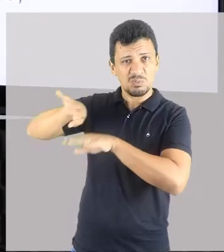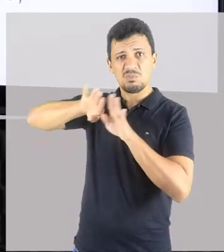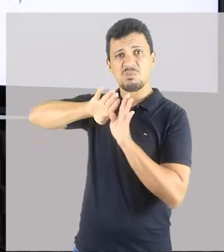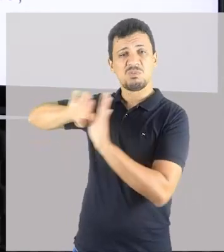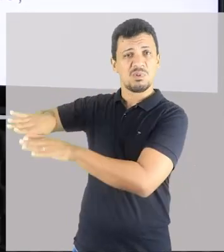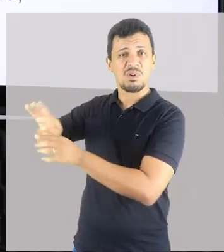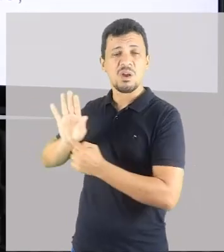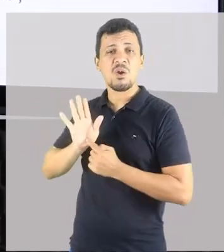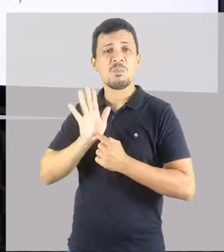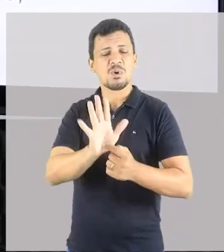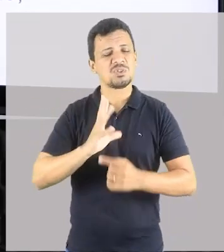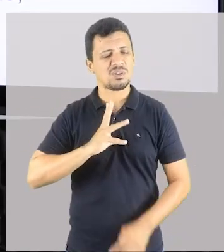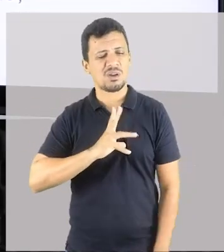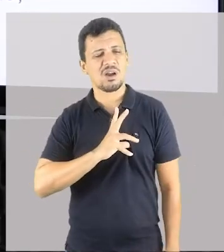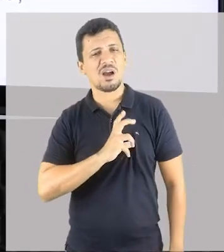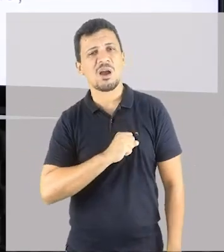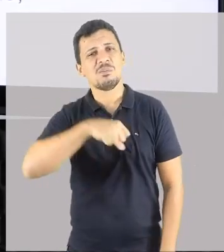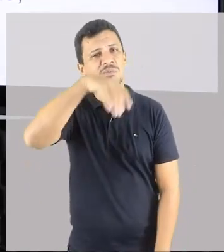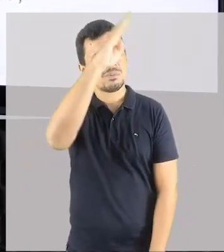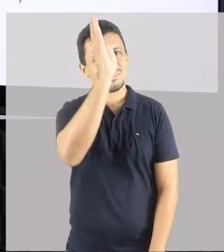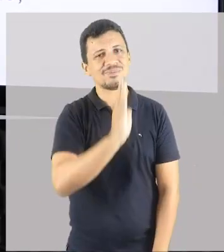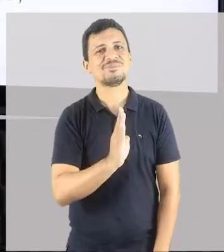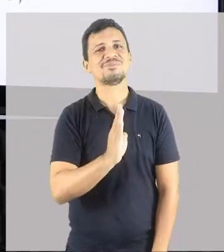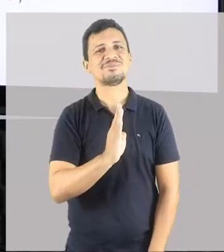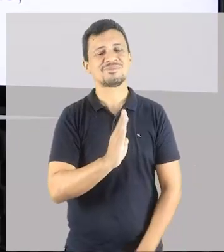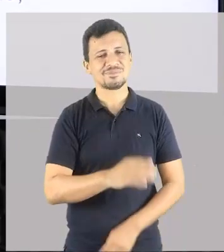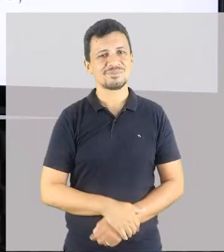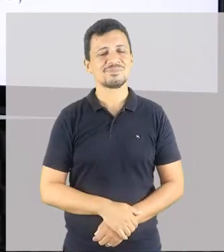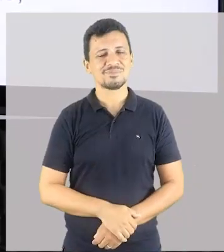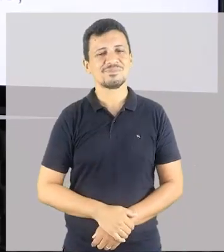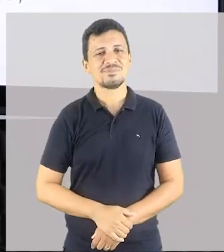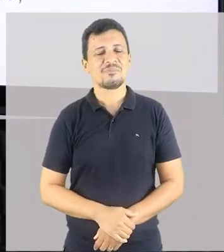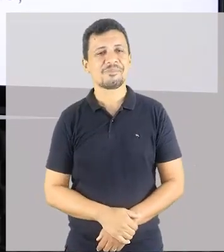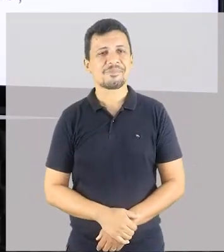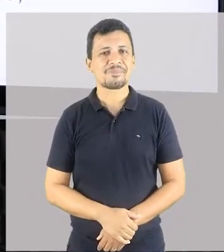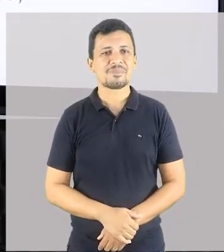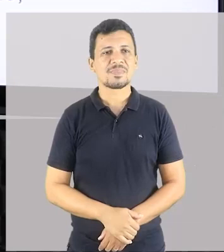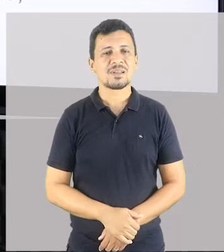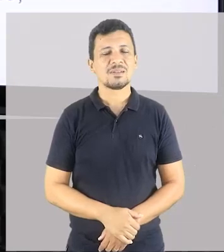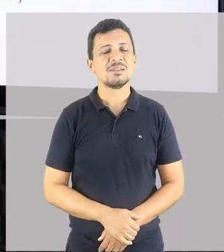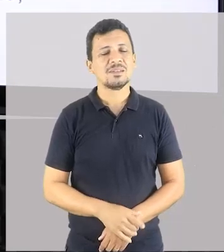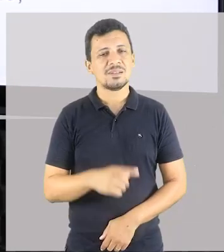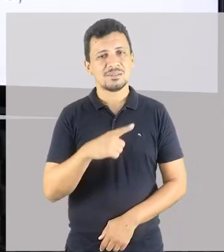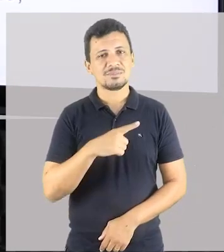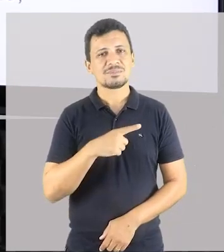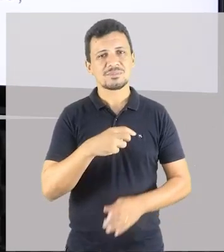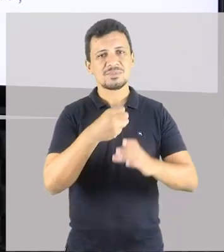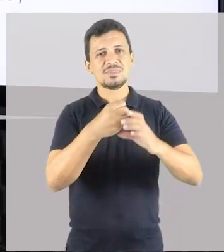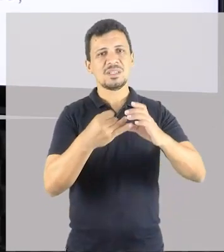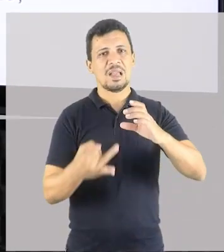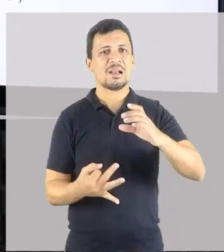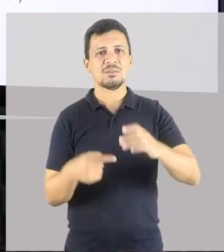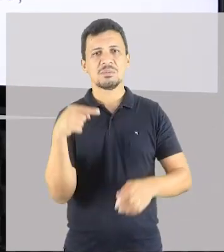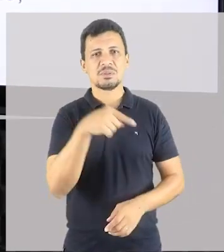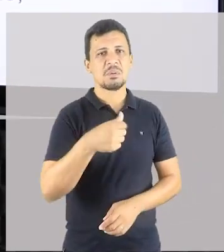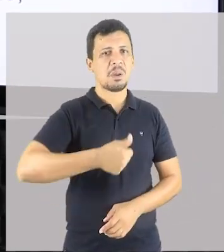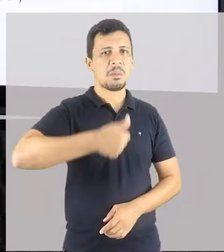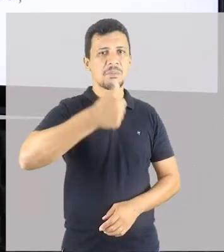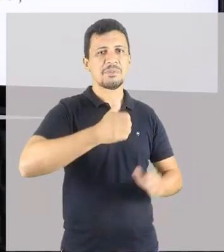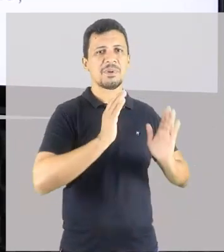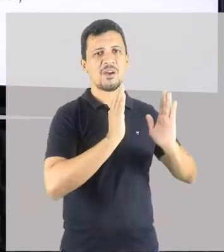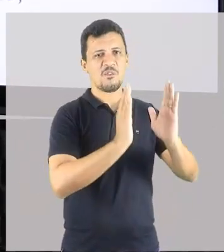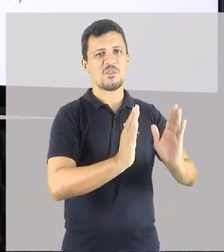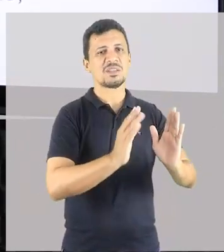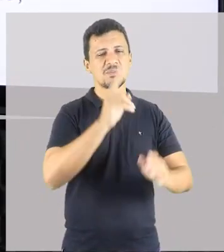nacionalismo. Então, uma das características que nós temos do movimento modernista é o nacionalismo, certo? E ele é muito forte na primeira fase do modernismo,